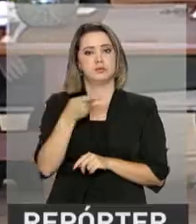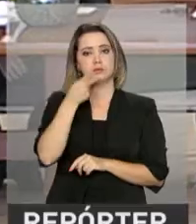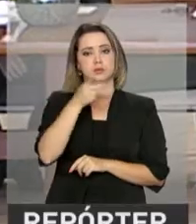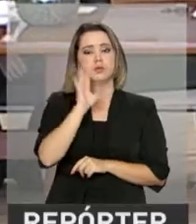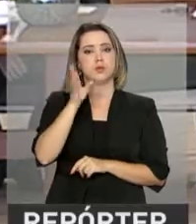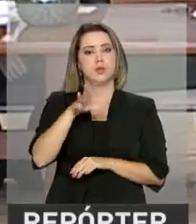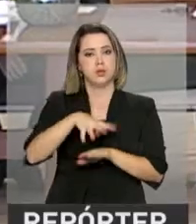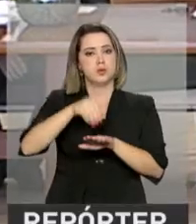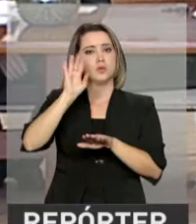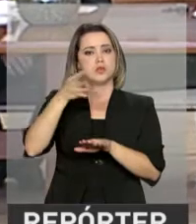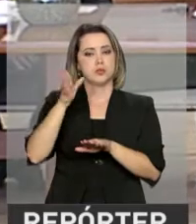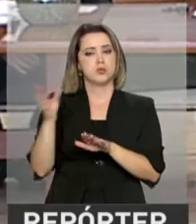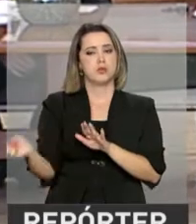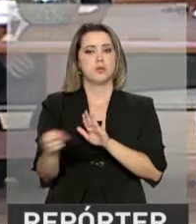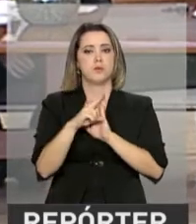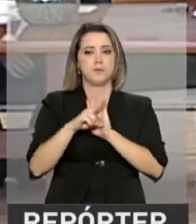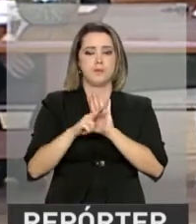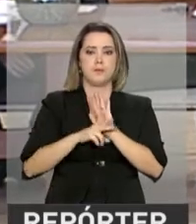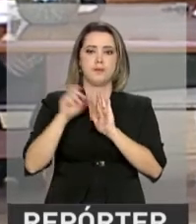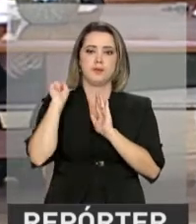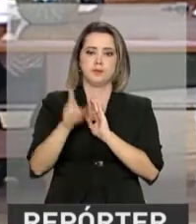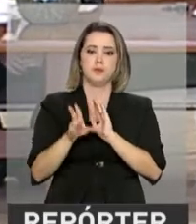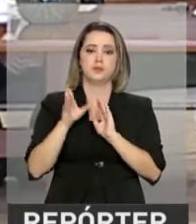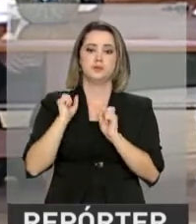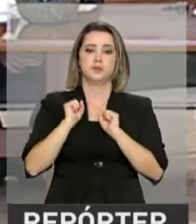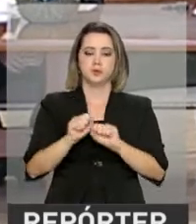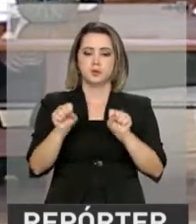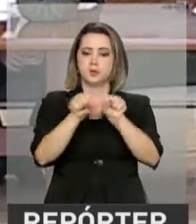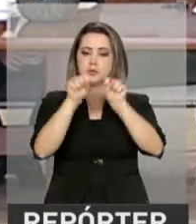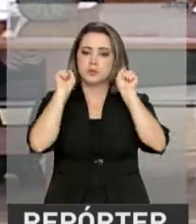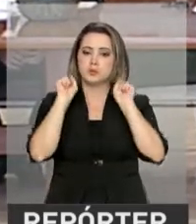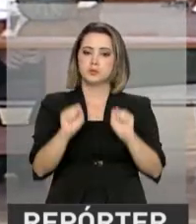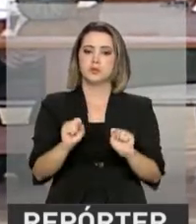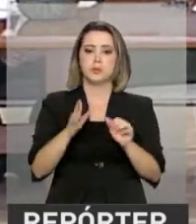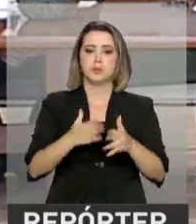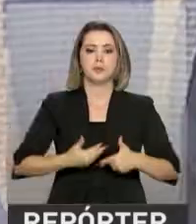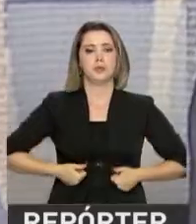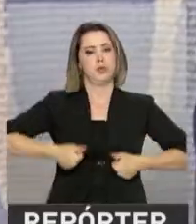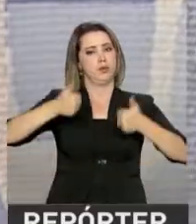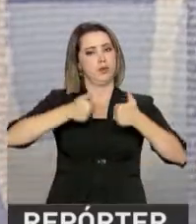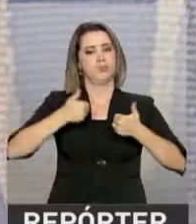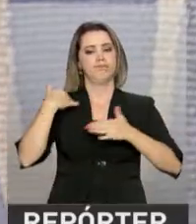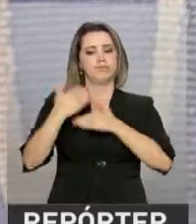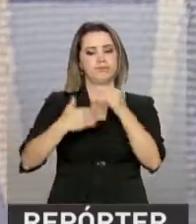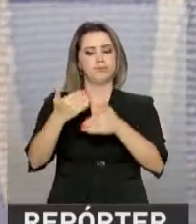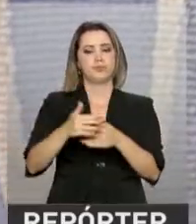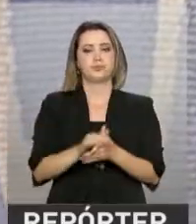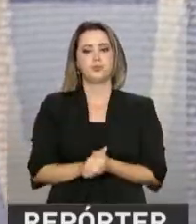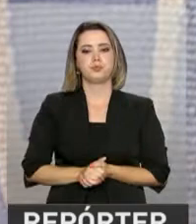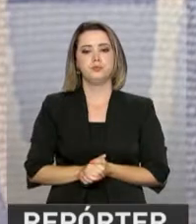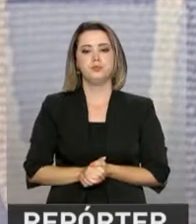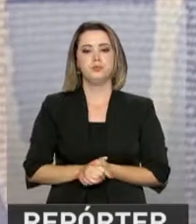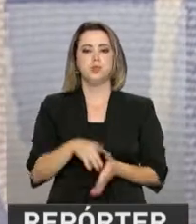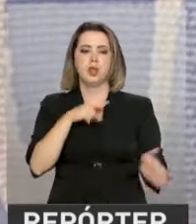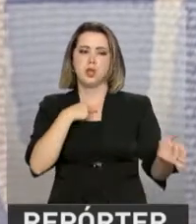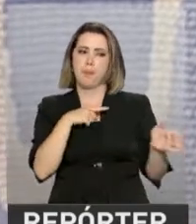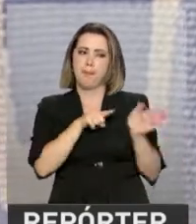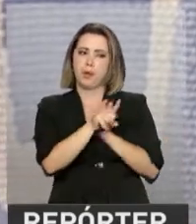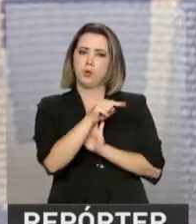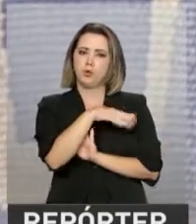festas já fez uma reforma previdenciária que tornou o sistema de aposentadoria do país mais sustentável perguntas majestade